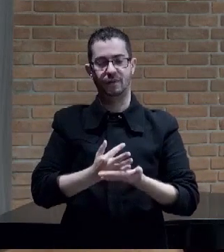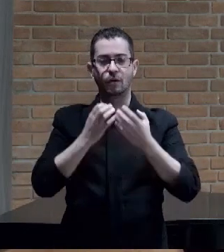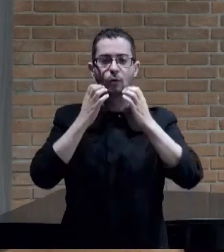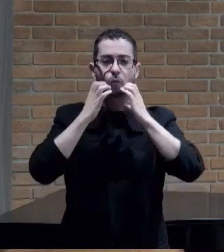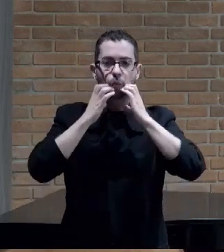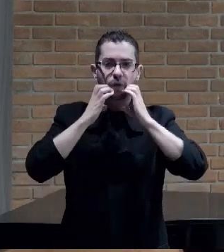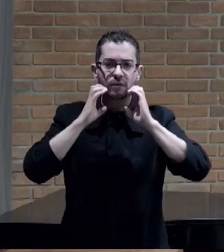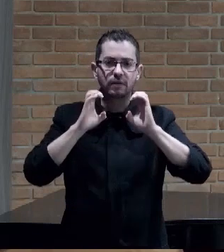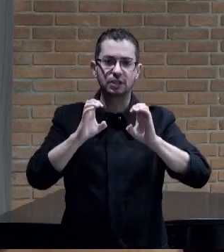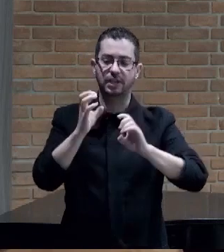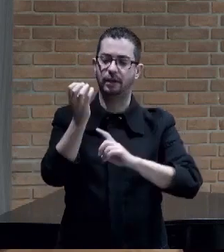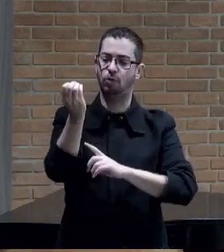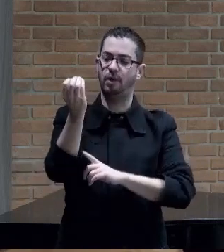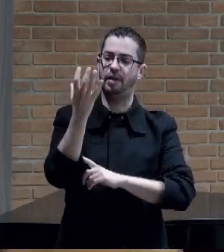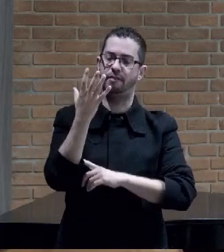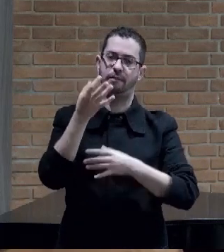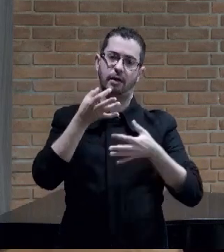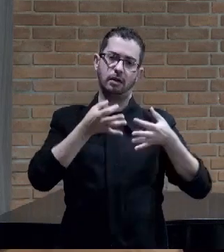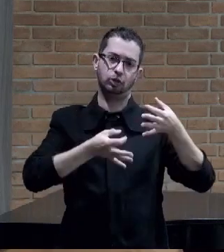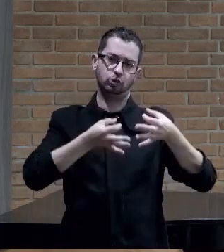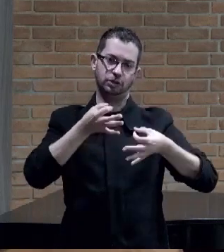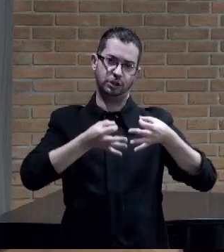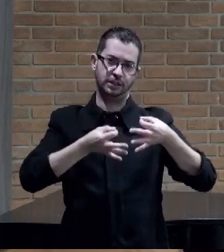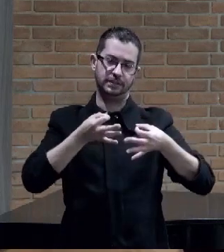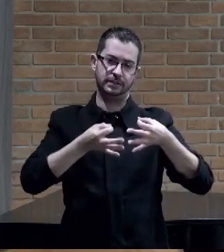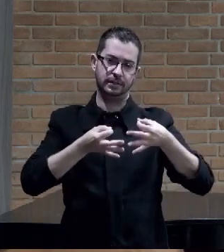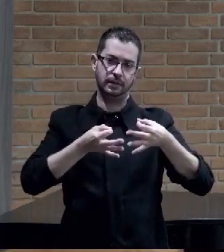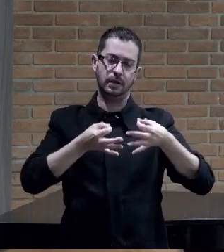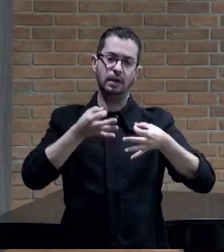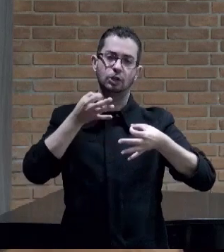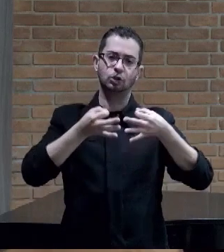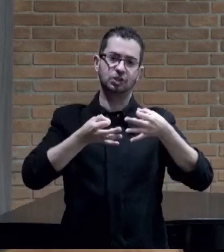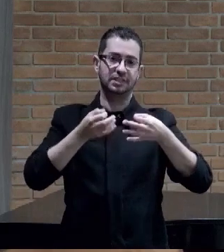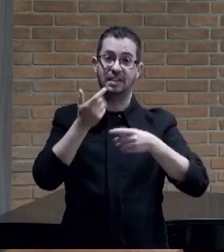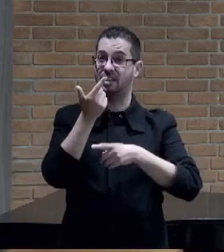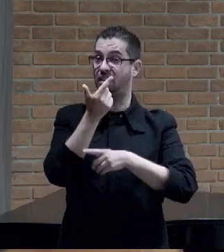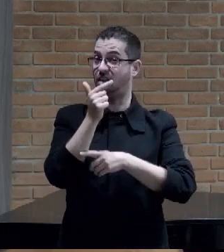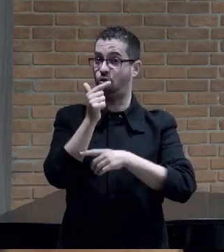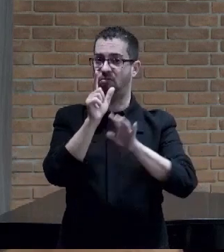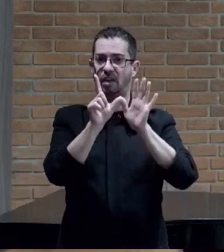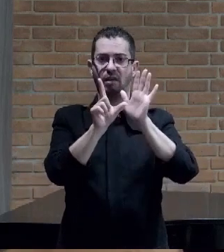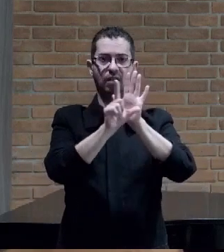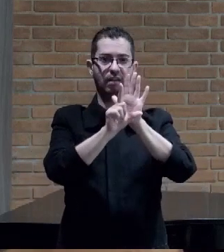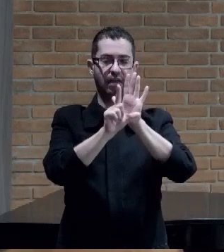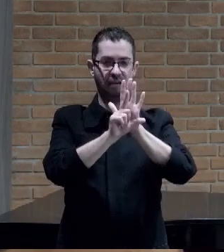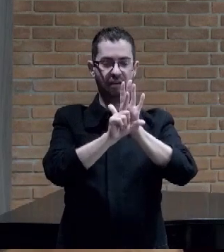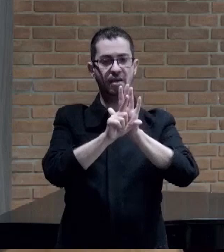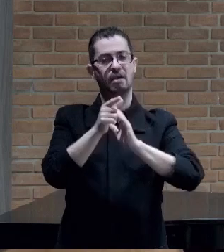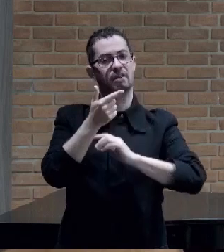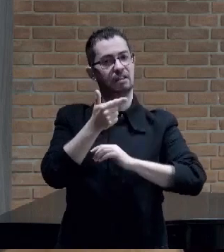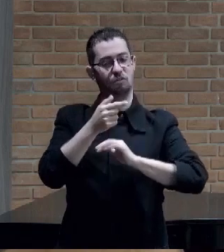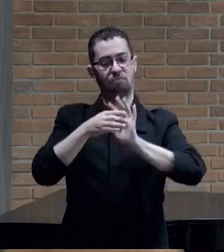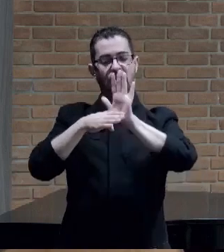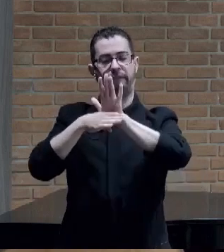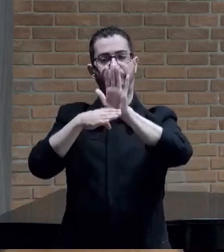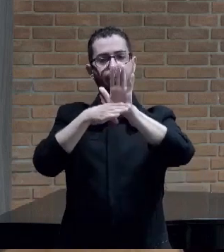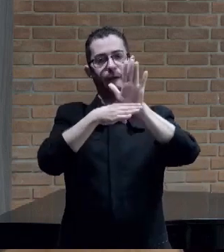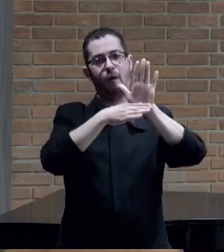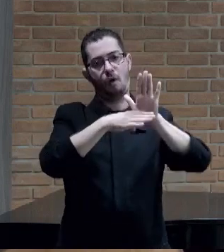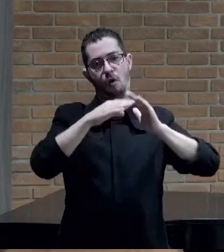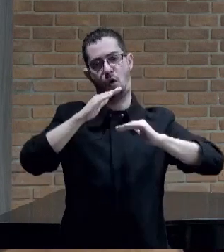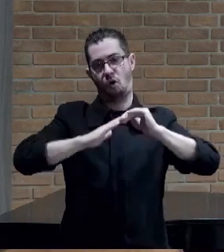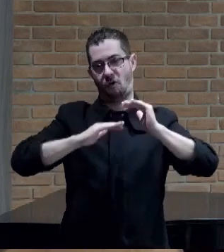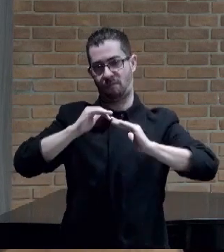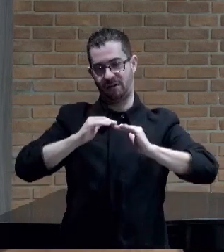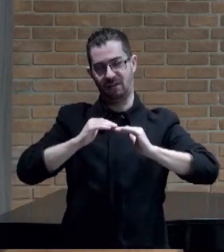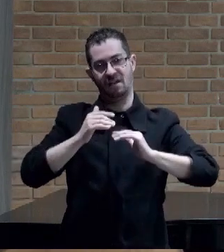Evangelho revela tal justiça, uma justiça que é sem lei, que não é de obras, que é pela fé, uma